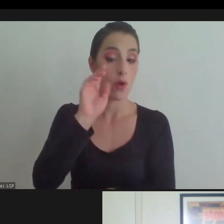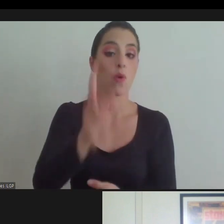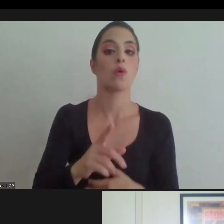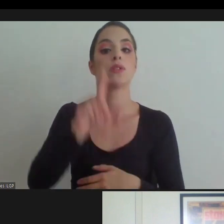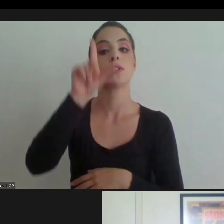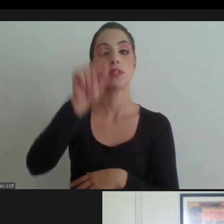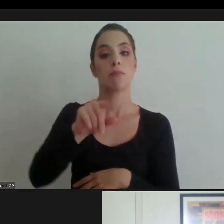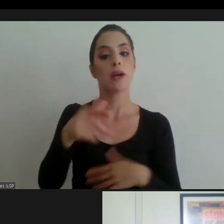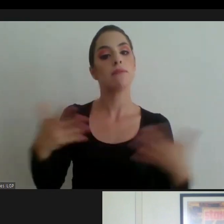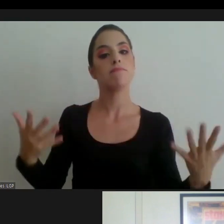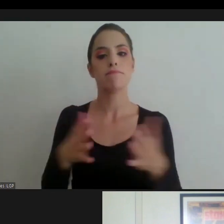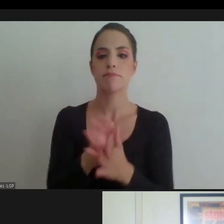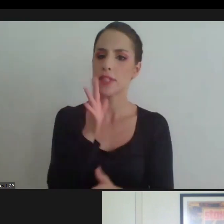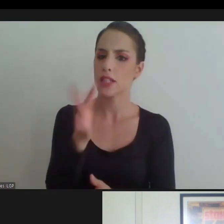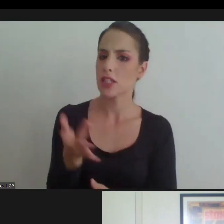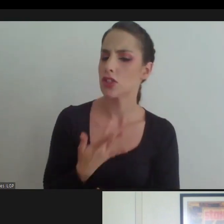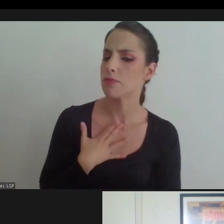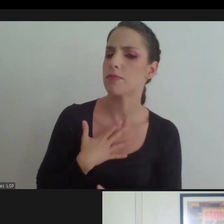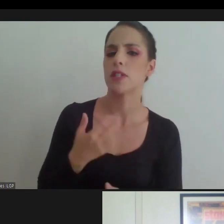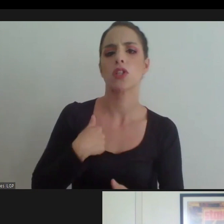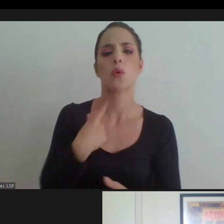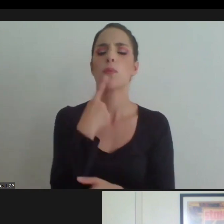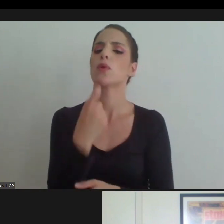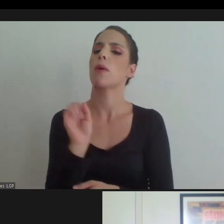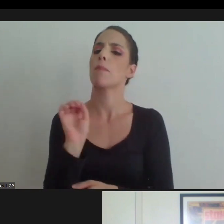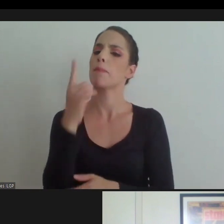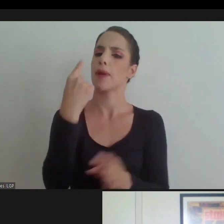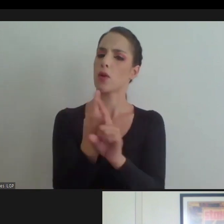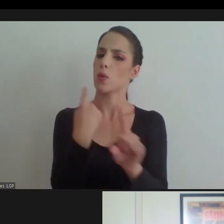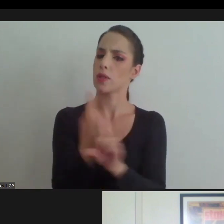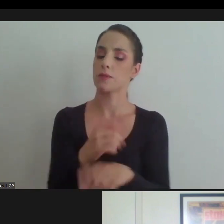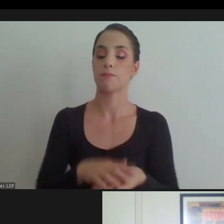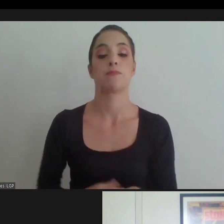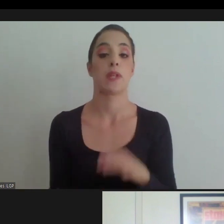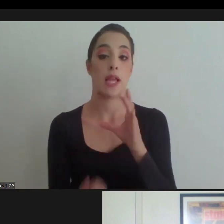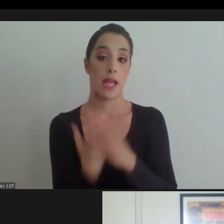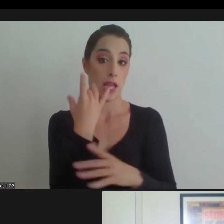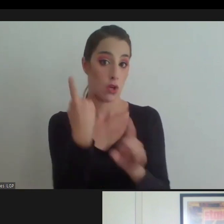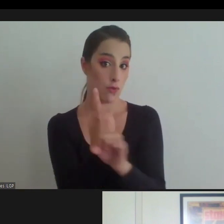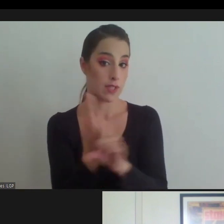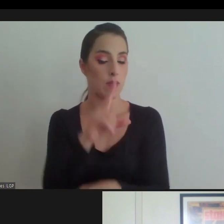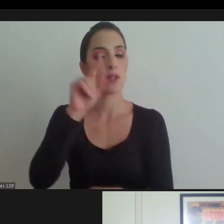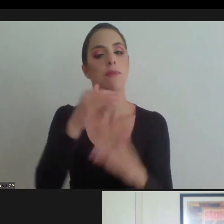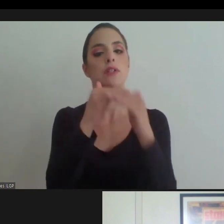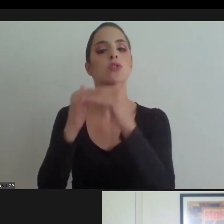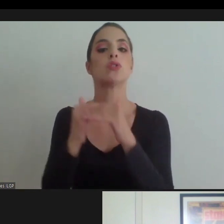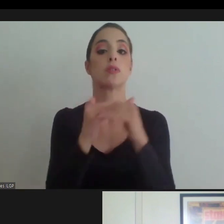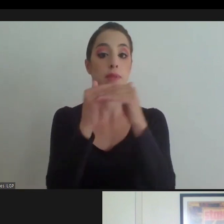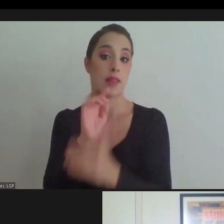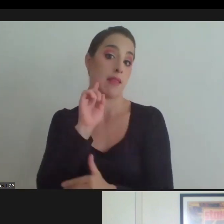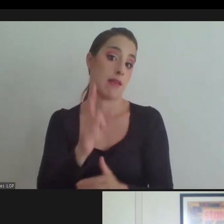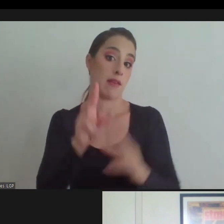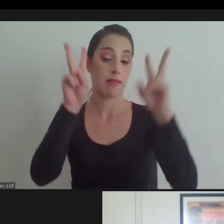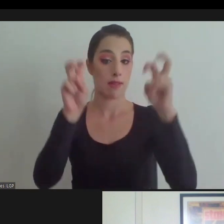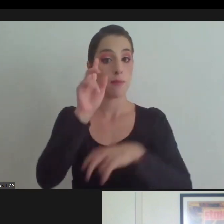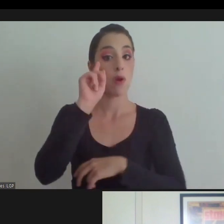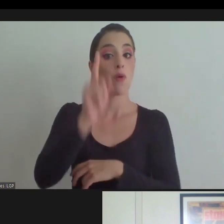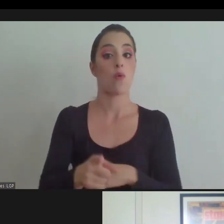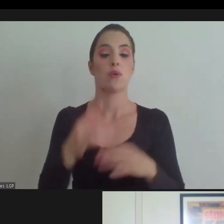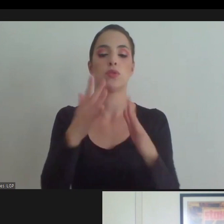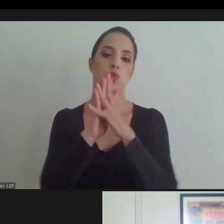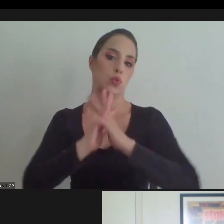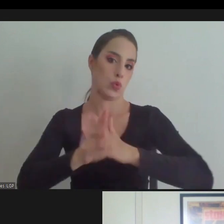Adriana, permita-me que lhe coloque a primeira questão. A inovação e a sustentabilidade são temas absolutamente estruturais nas